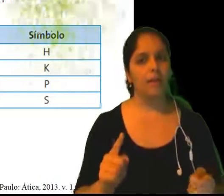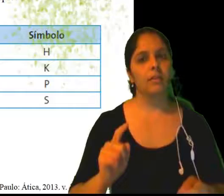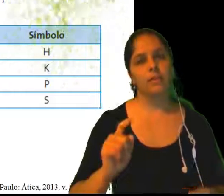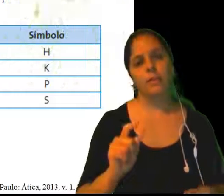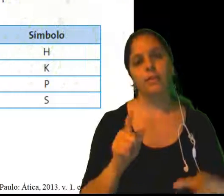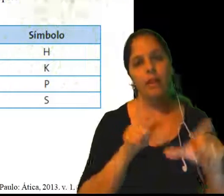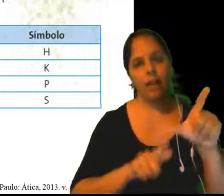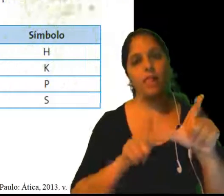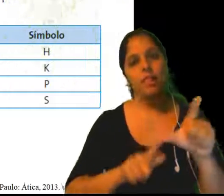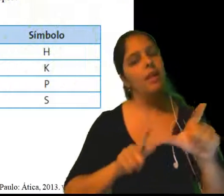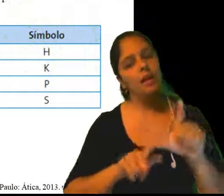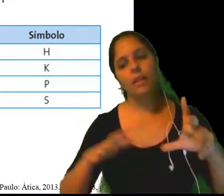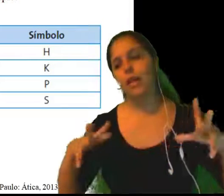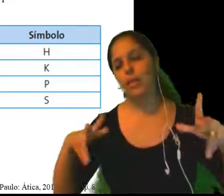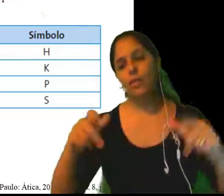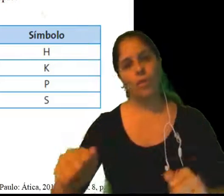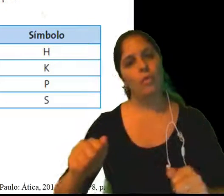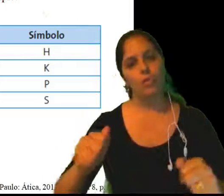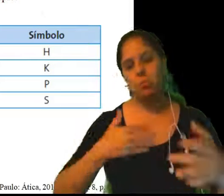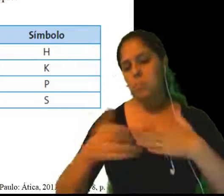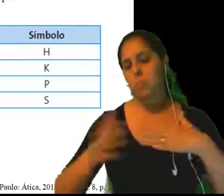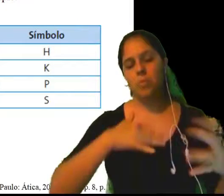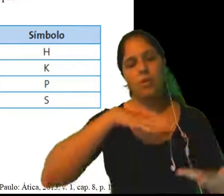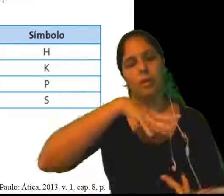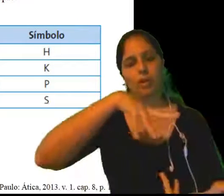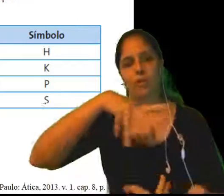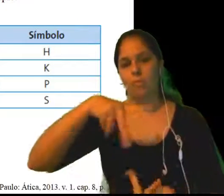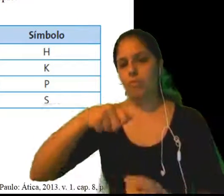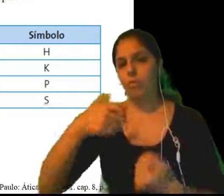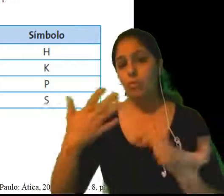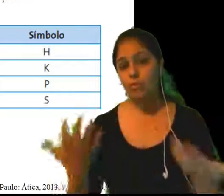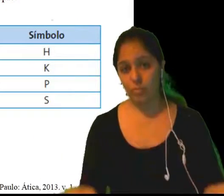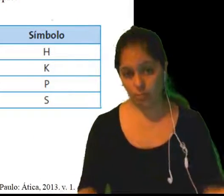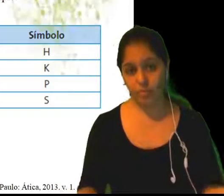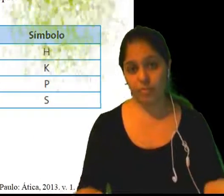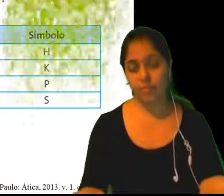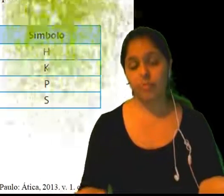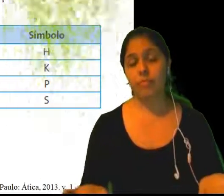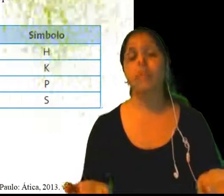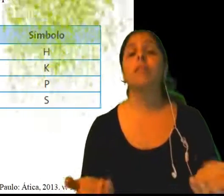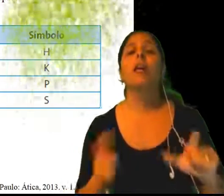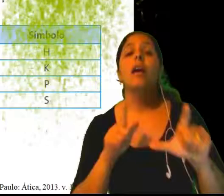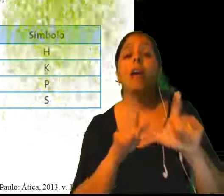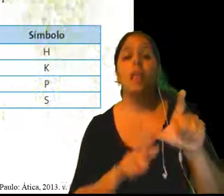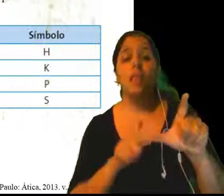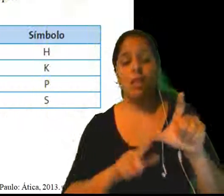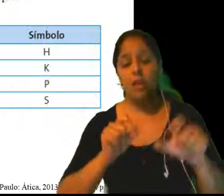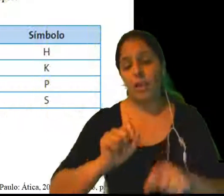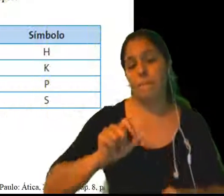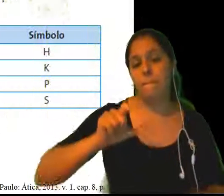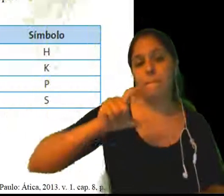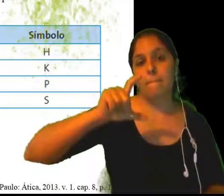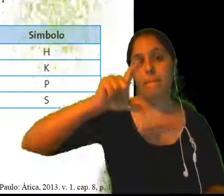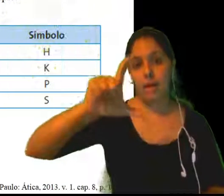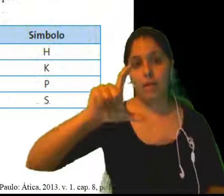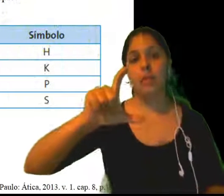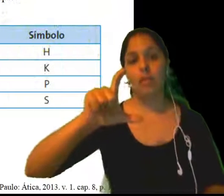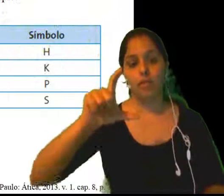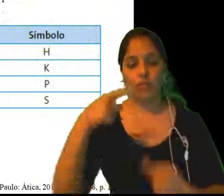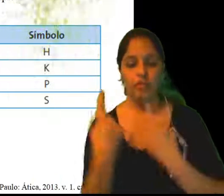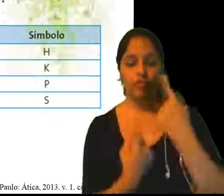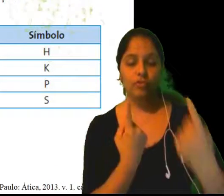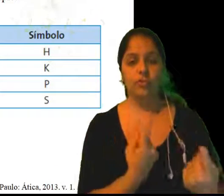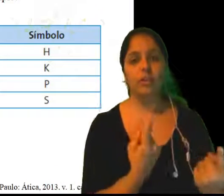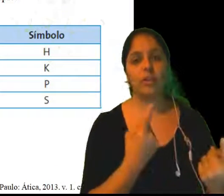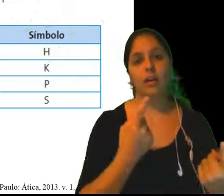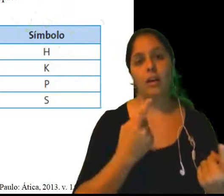é o mesmo em qualquer parte do mundo. Esse símbolo nada mais é do que a letra maiúscula